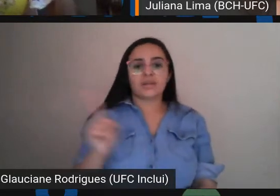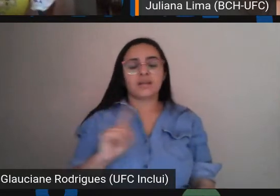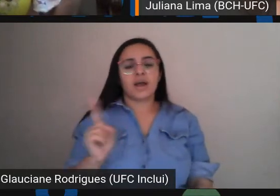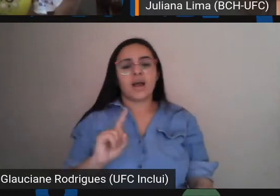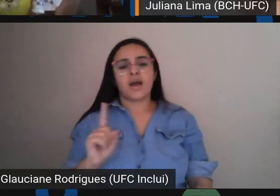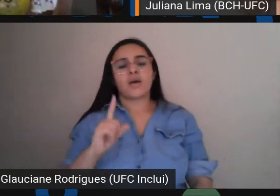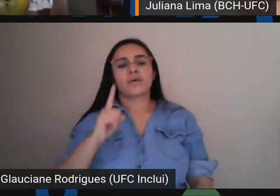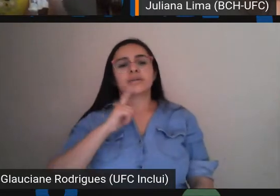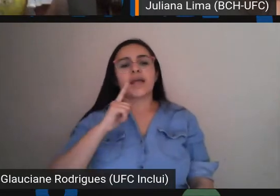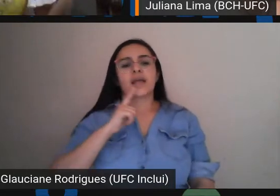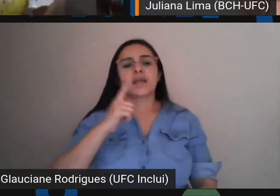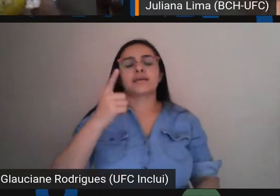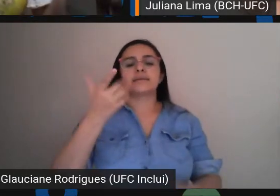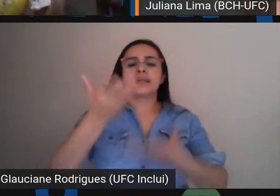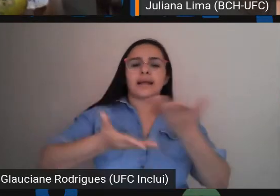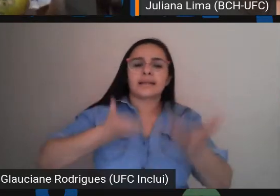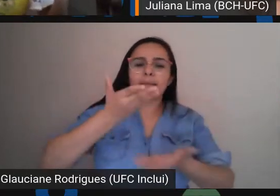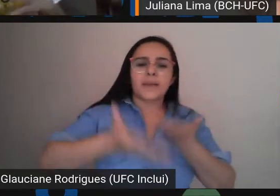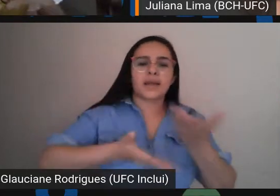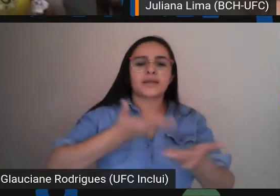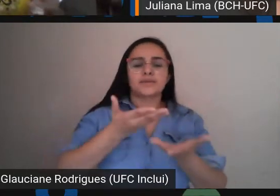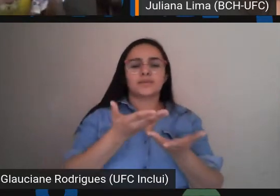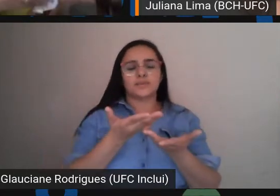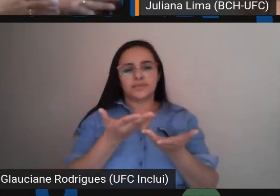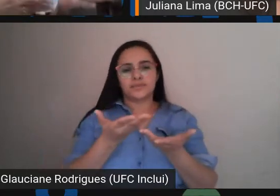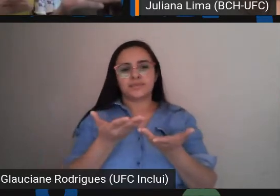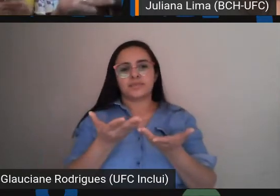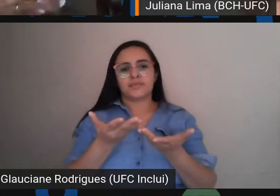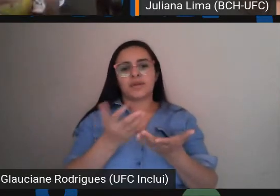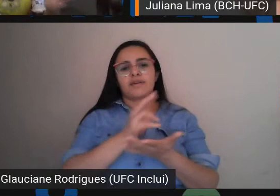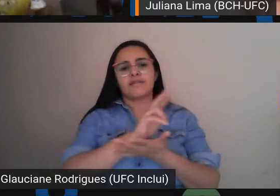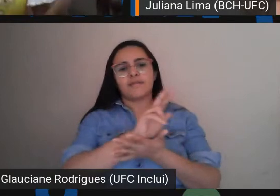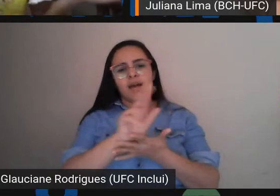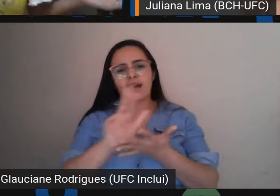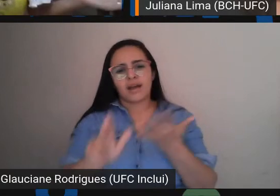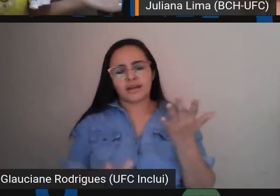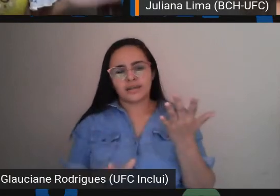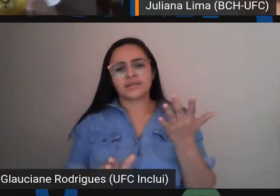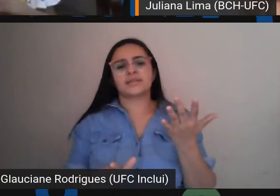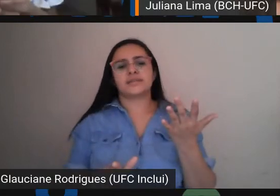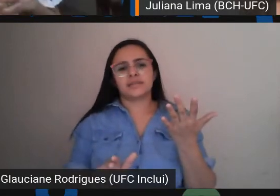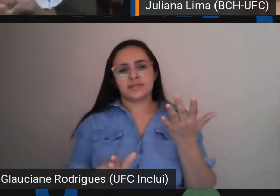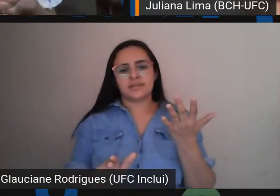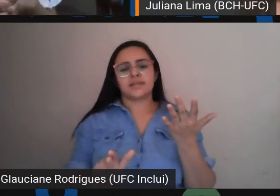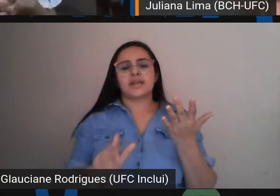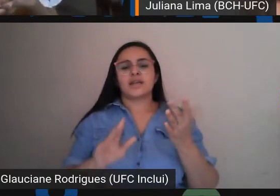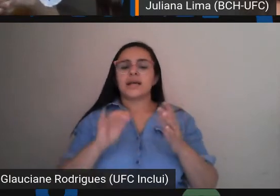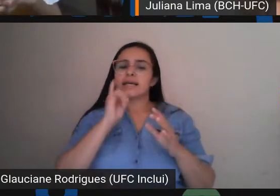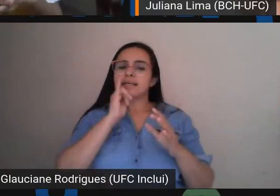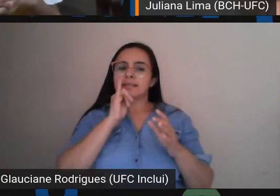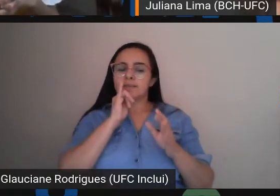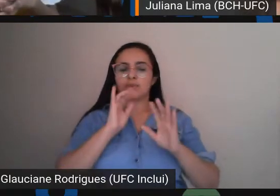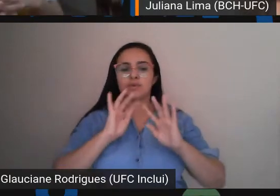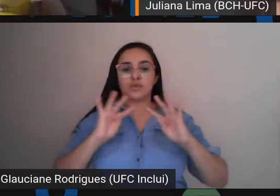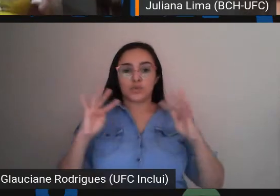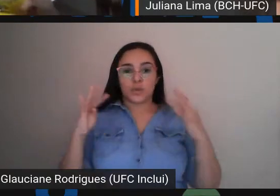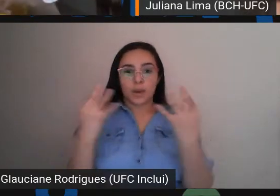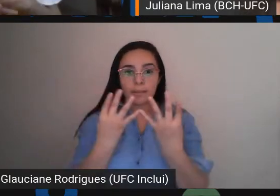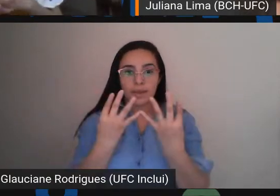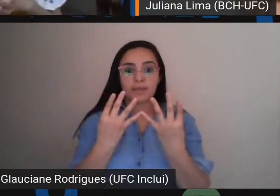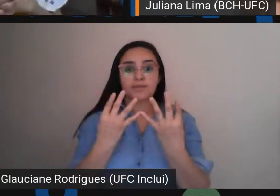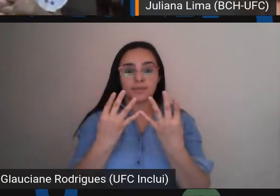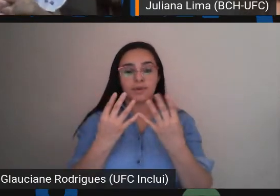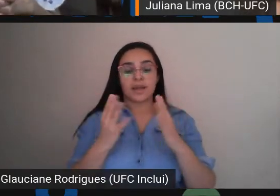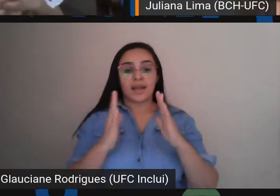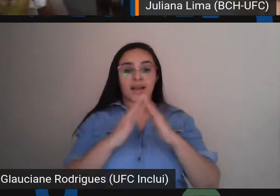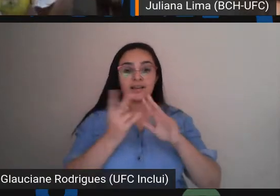intervenção, tem ali um tratamento, mas, por exemplo, existem medidas não farmacológicas, né? O isolamento social, por exemplo, é uma delas, não é um medicamento, mas